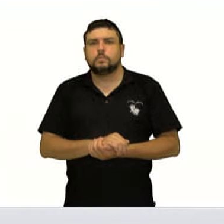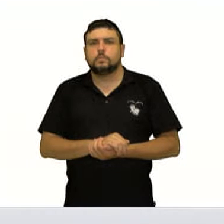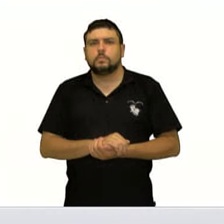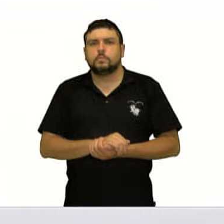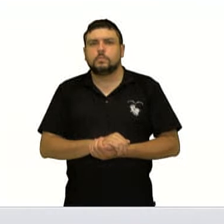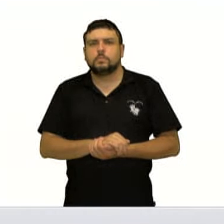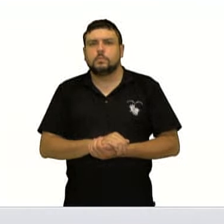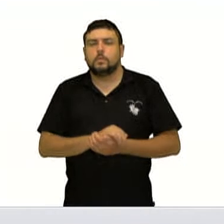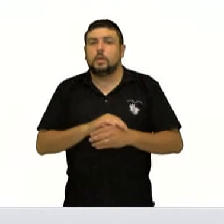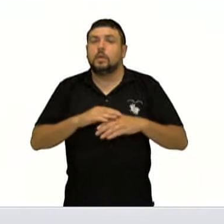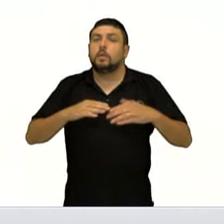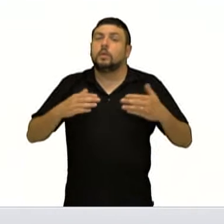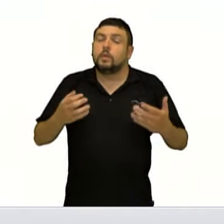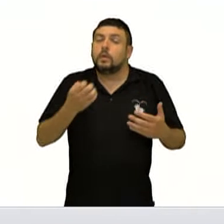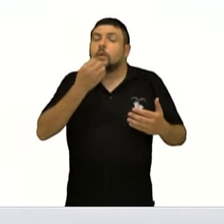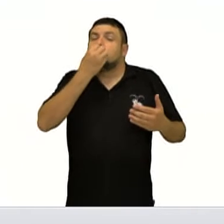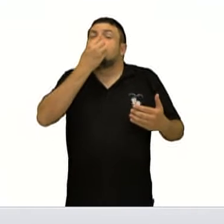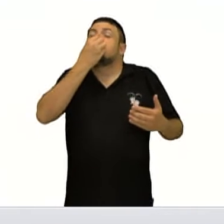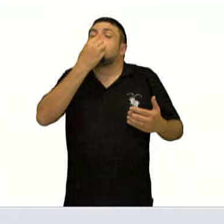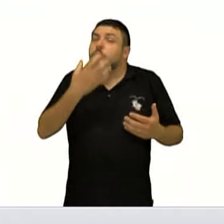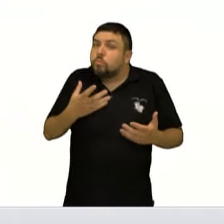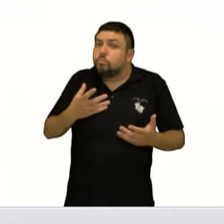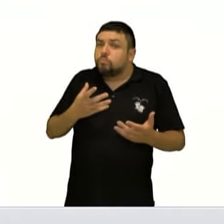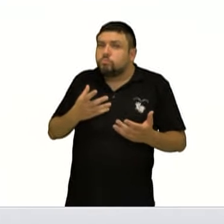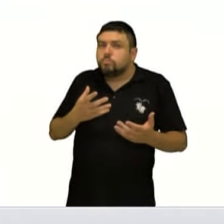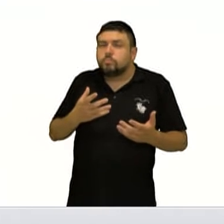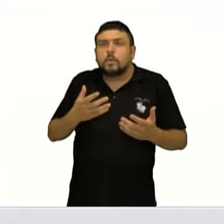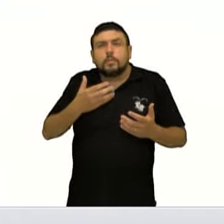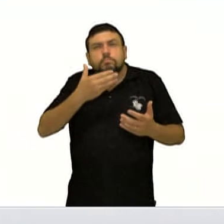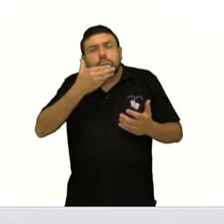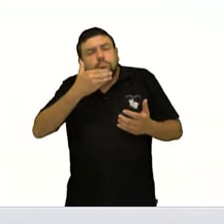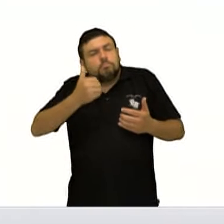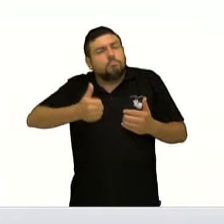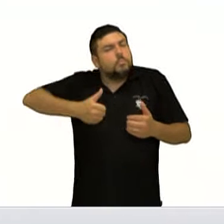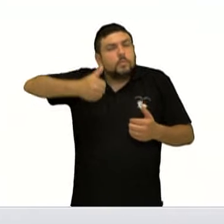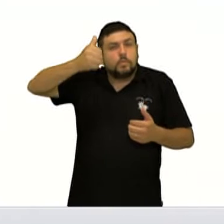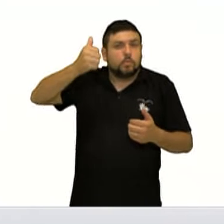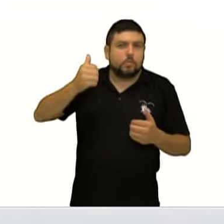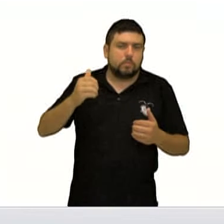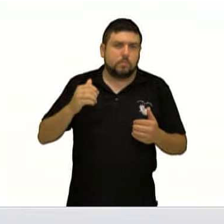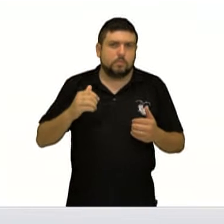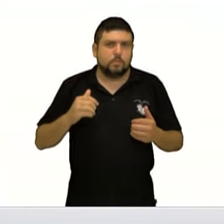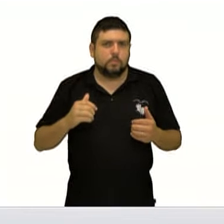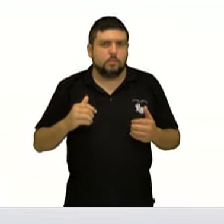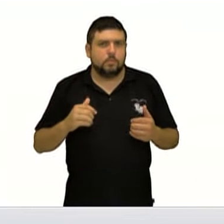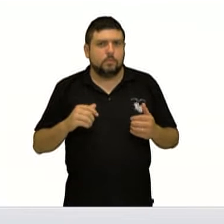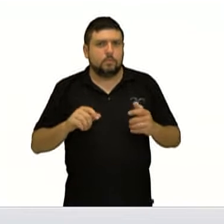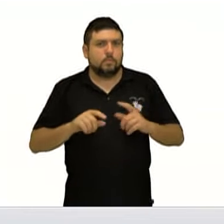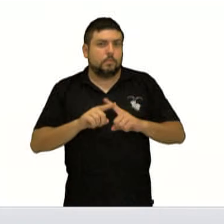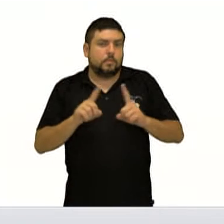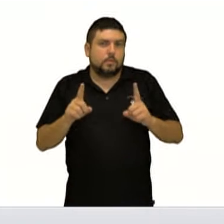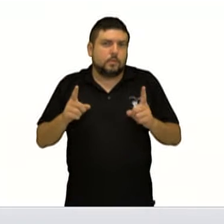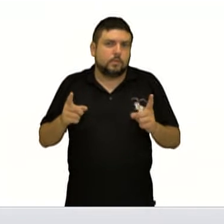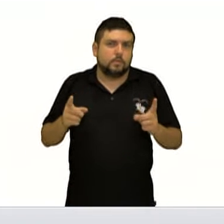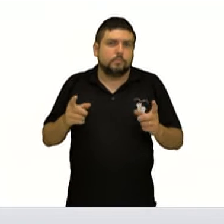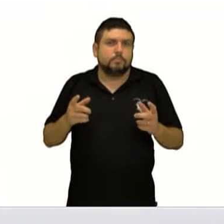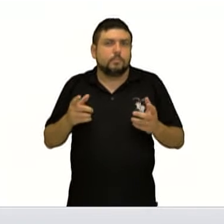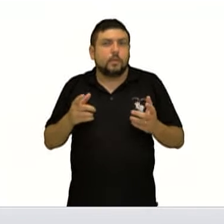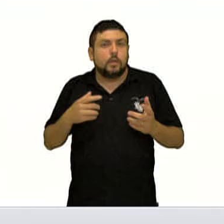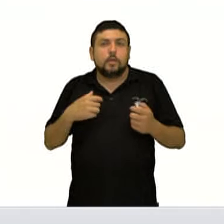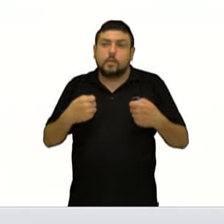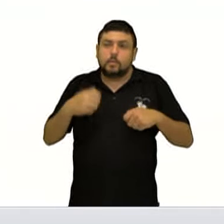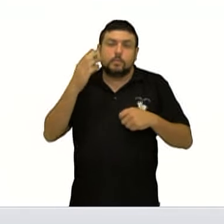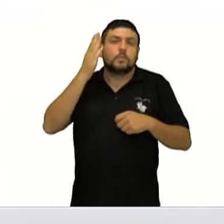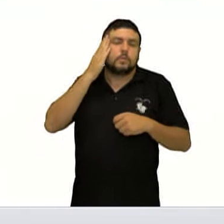o ideal é o melhor que teria se nós pudéssemos se enquadrar nessa situação. É bom a gente